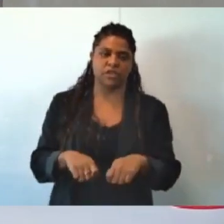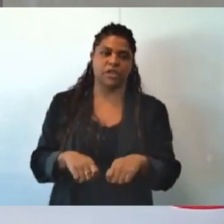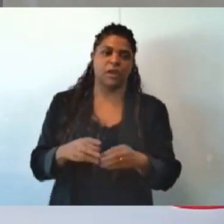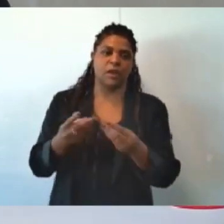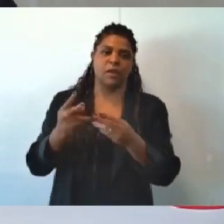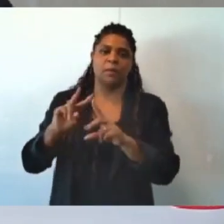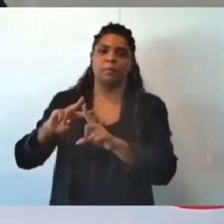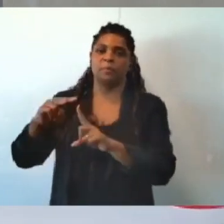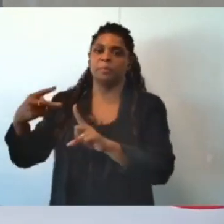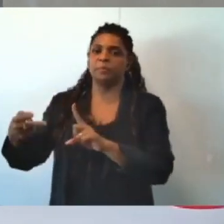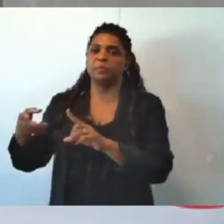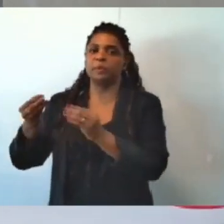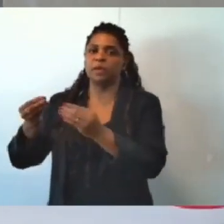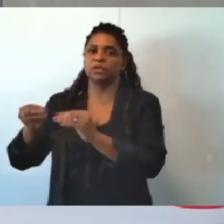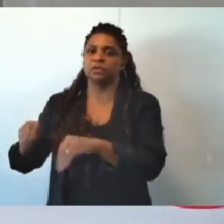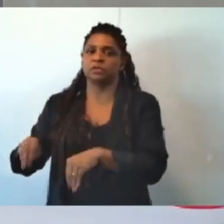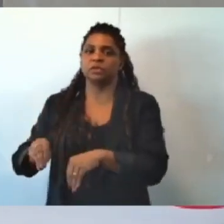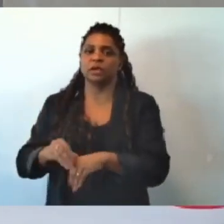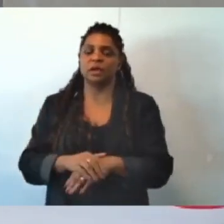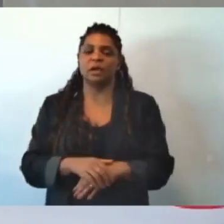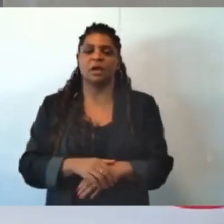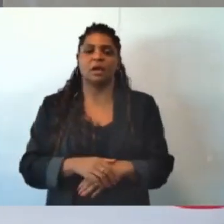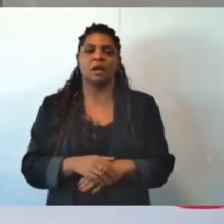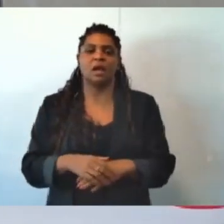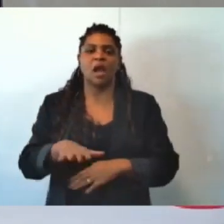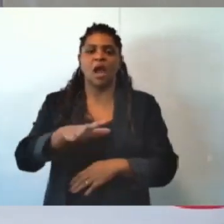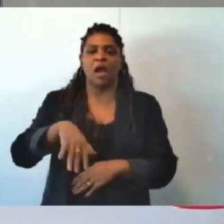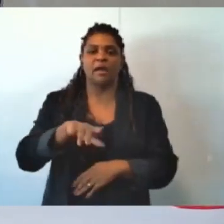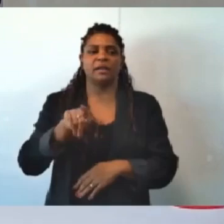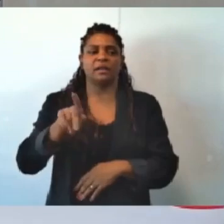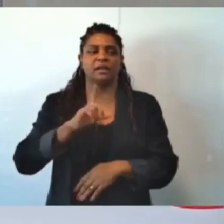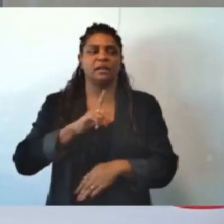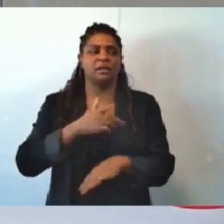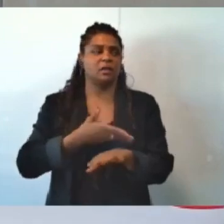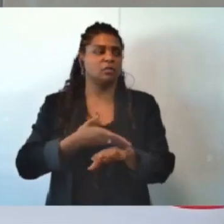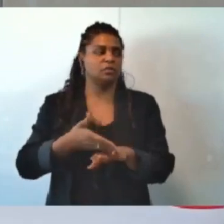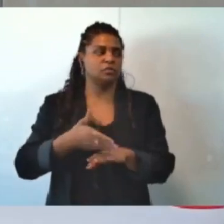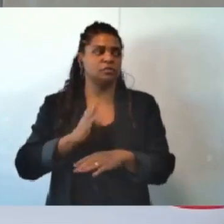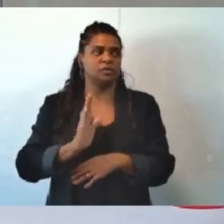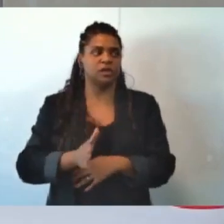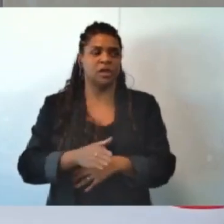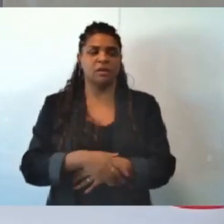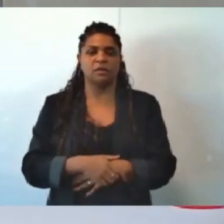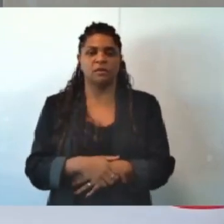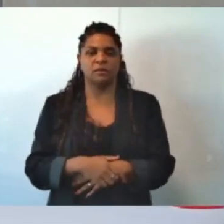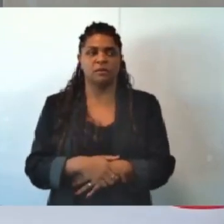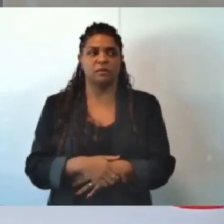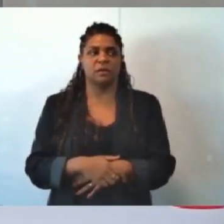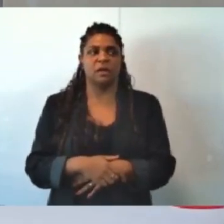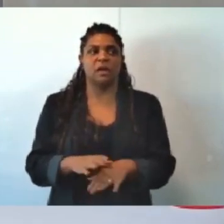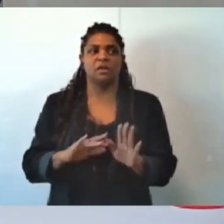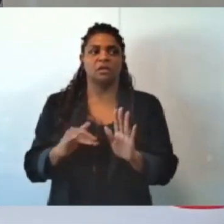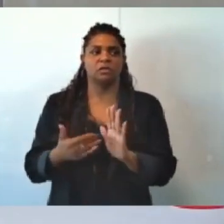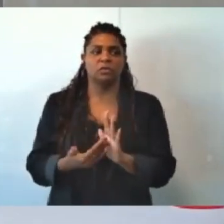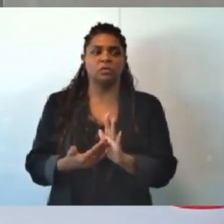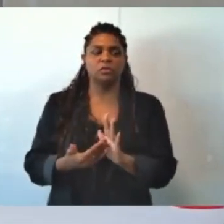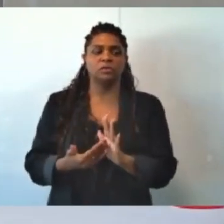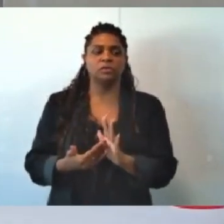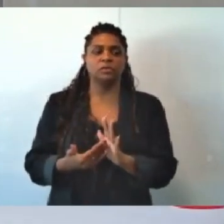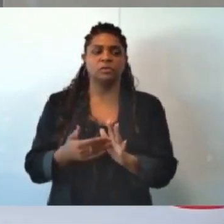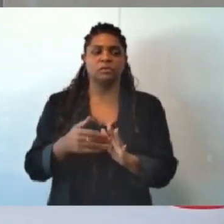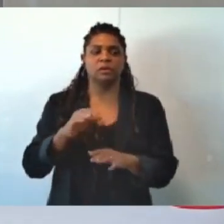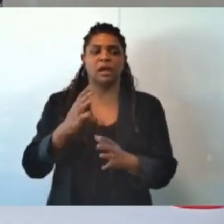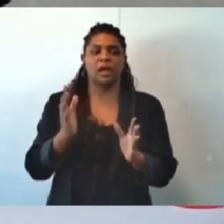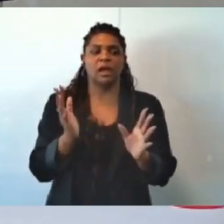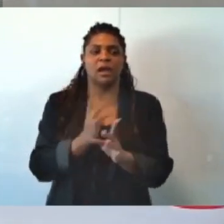ali aquele trecho ali onde vocês já têm o costume, né? E não só vocês, mas a cidade de Belo Horizonte, né? De usar aquele trecho